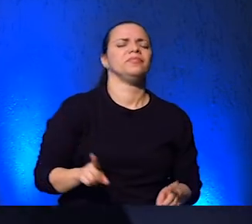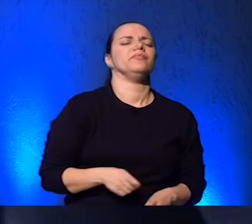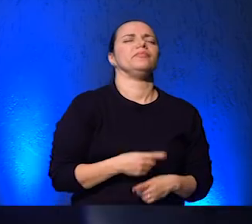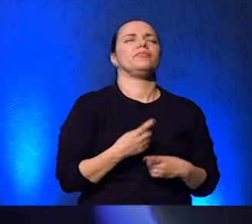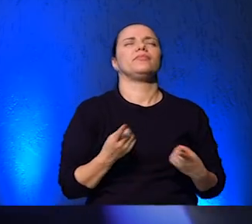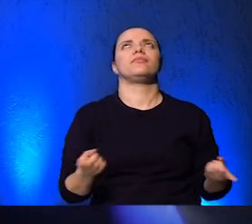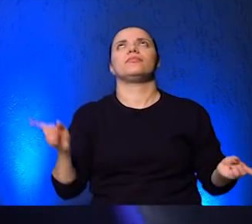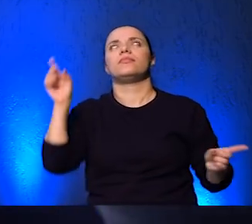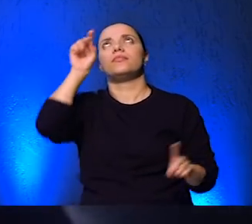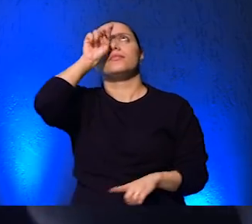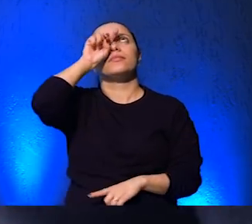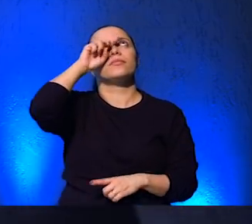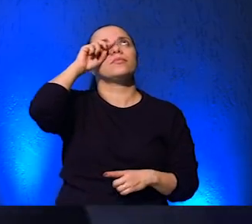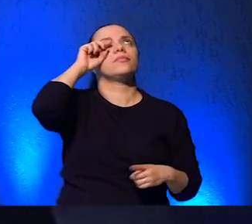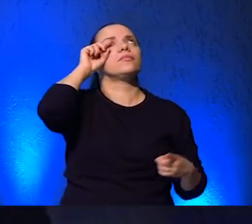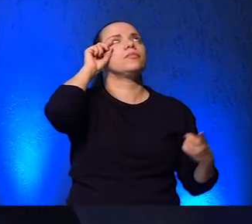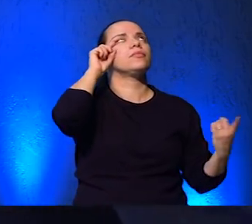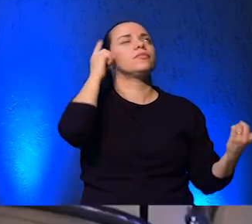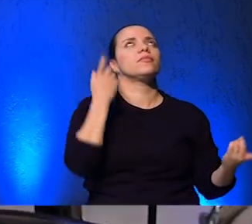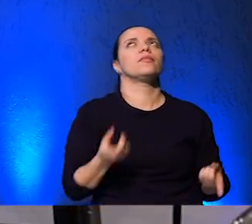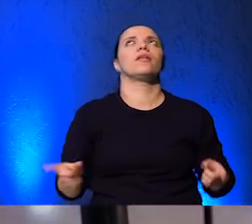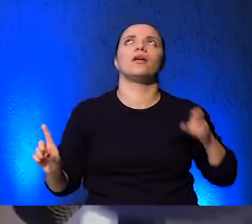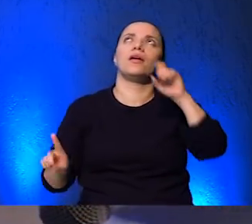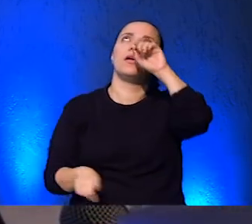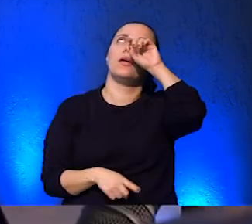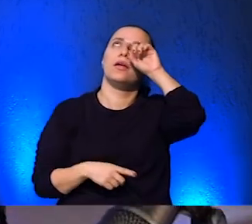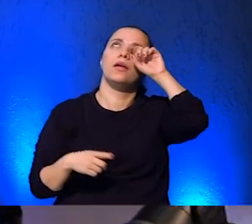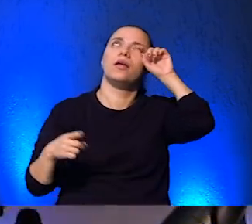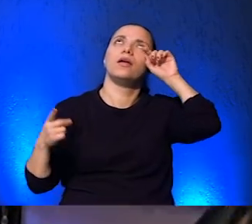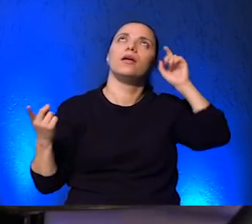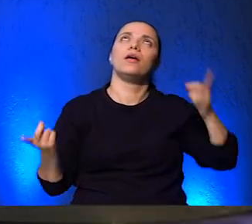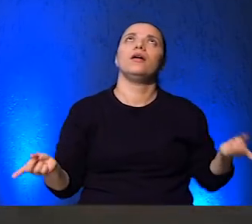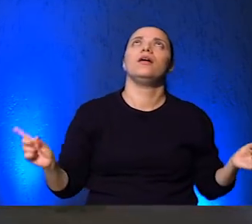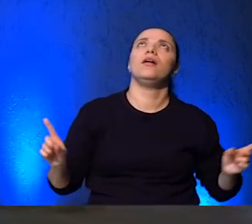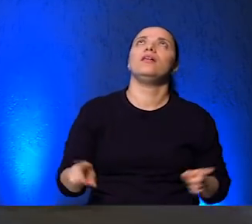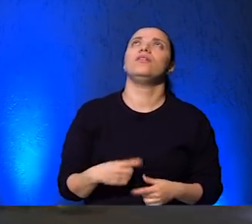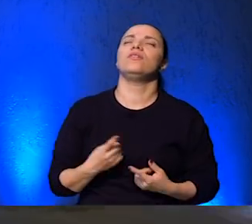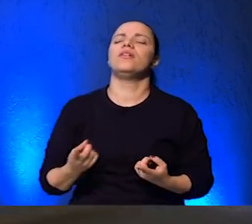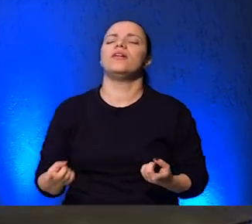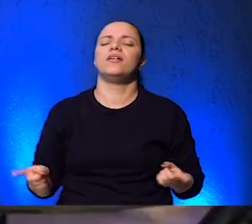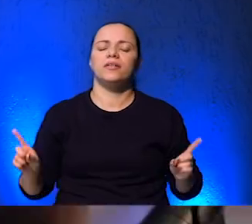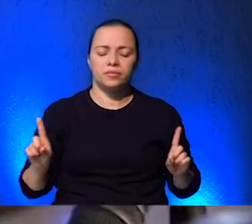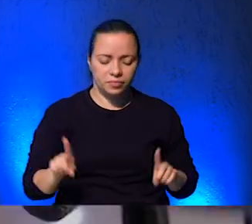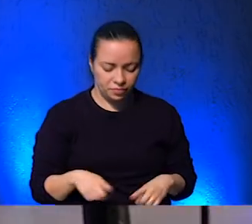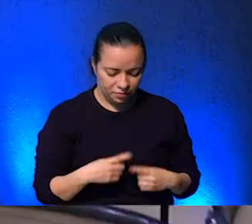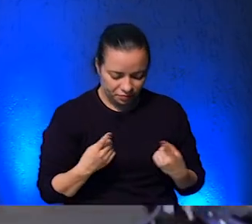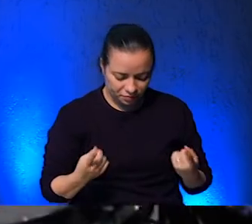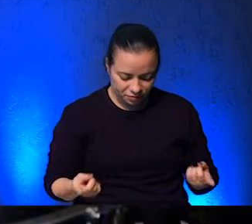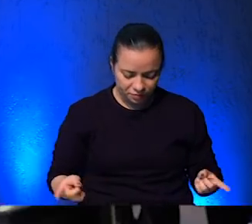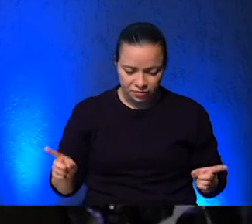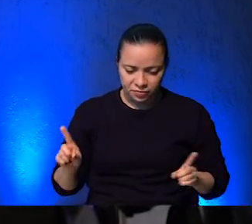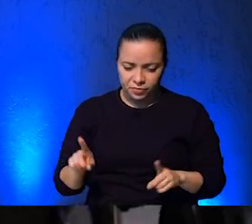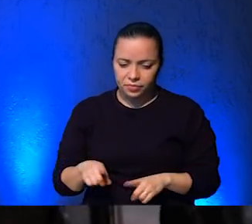e g1 g1 a